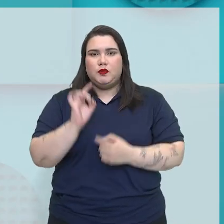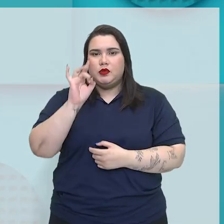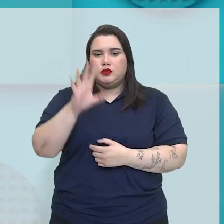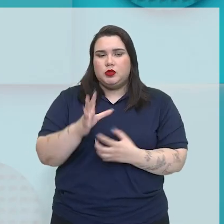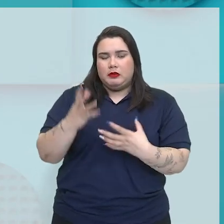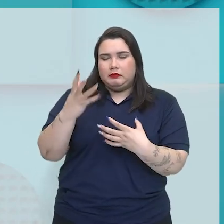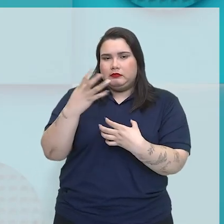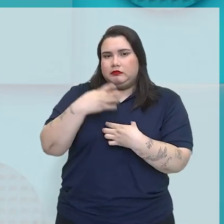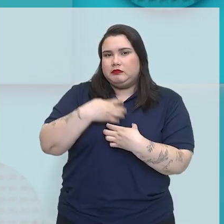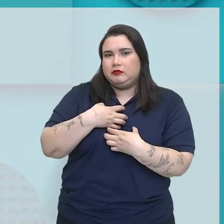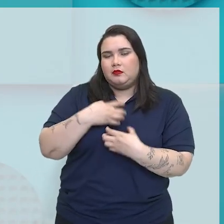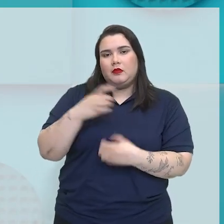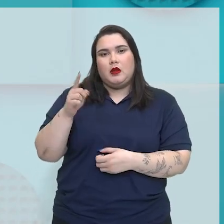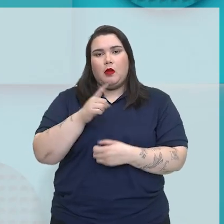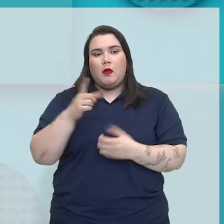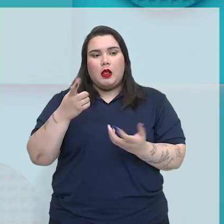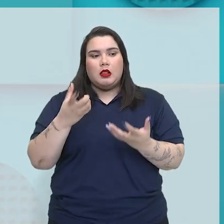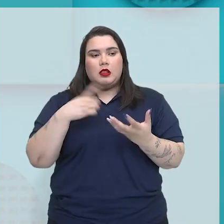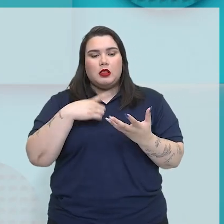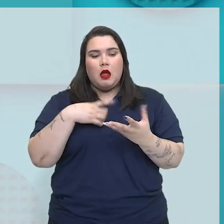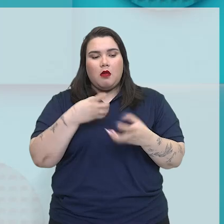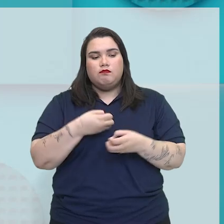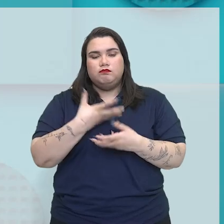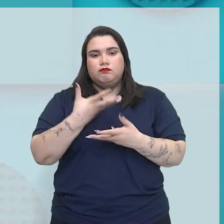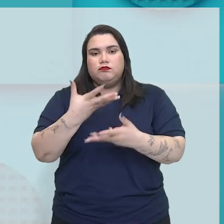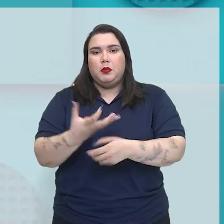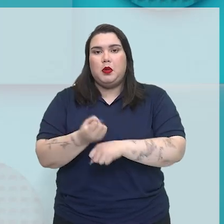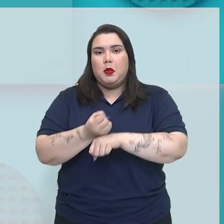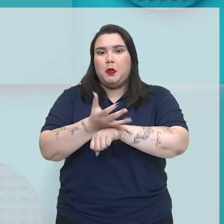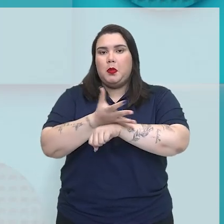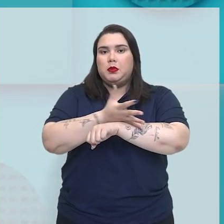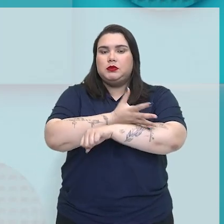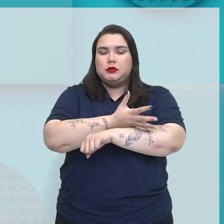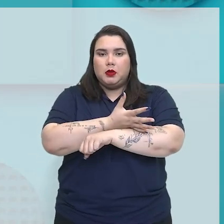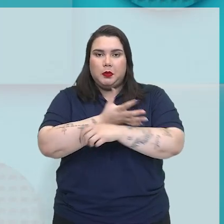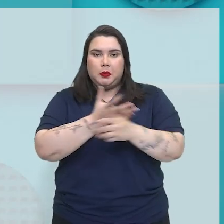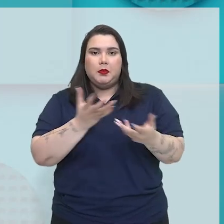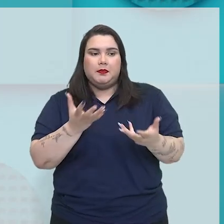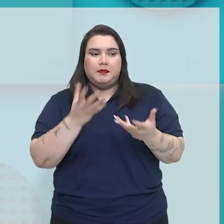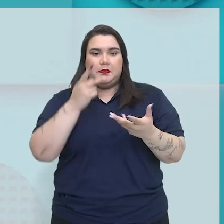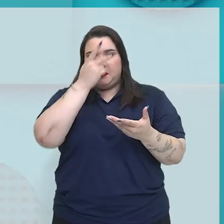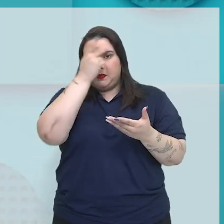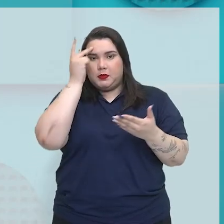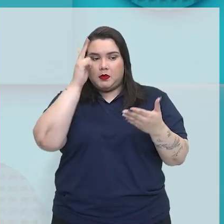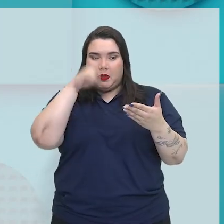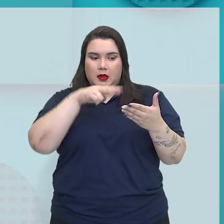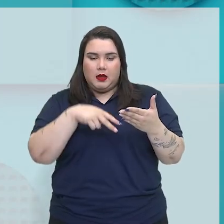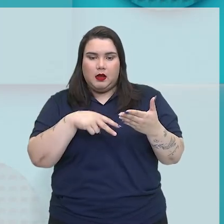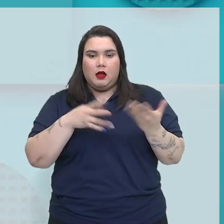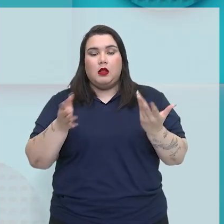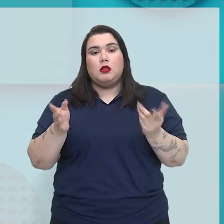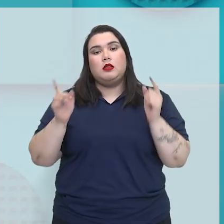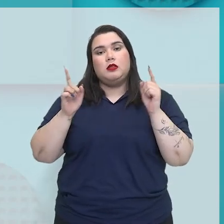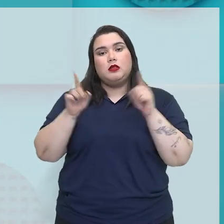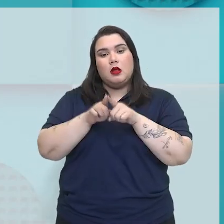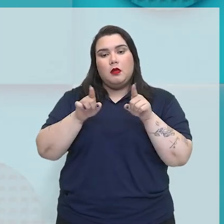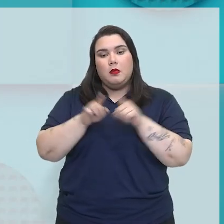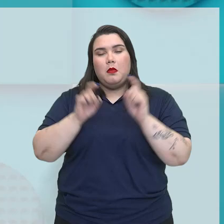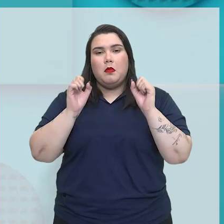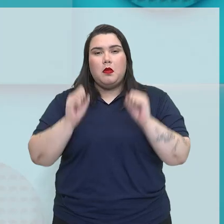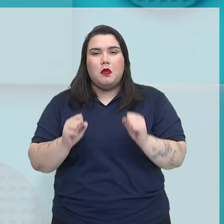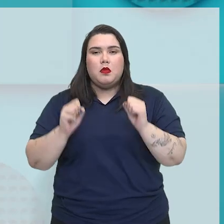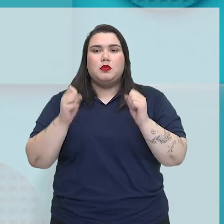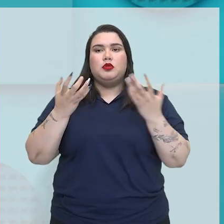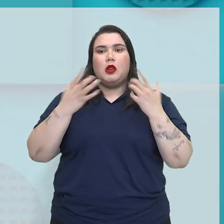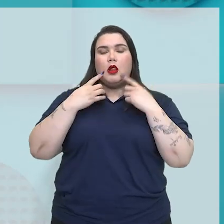dar emoção, é trazer a emoção do eu lírico. E muitas vezes também fazer denúncias, como vocês vão